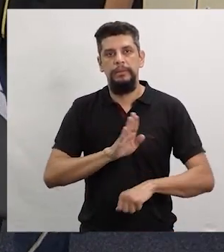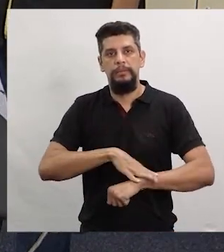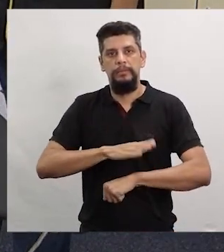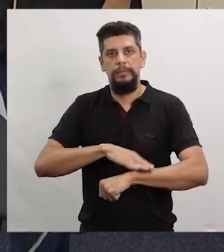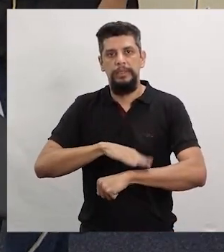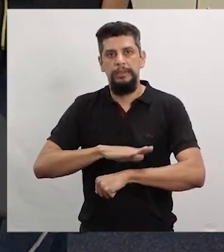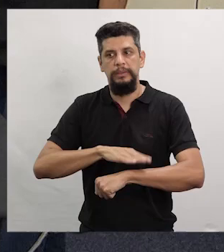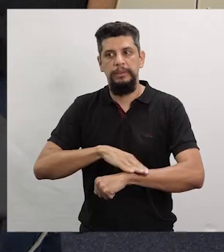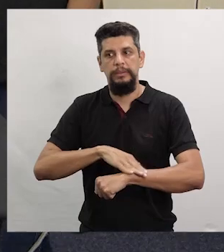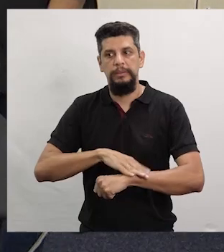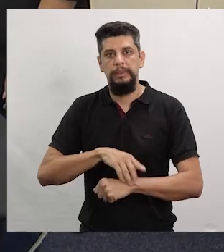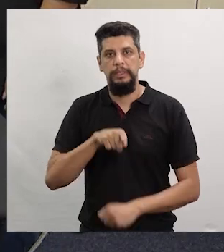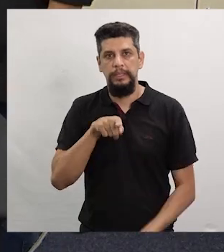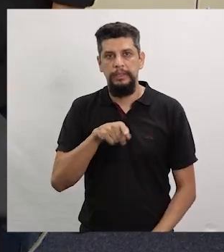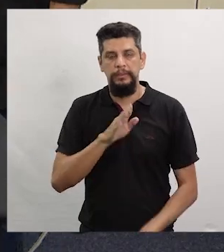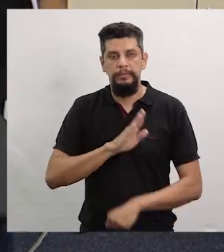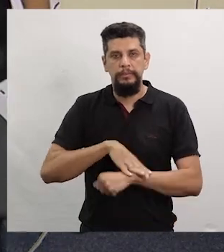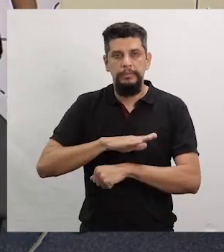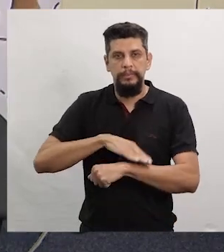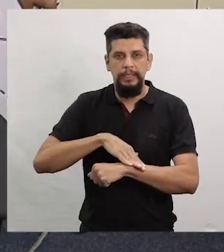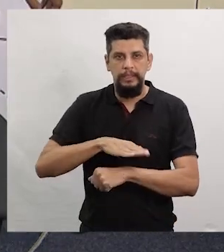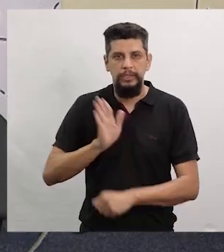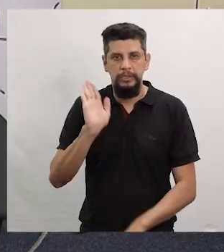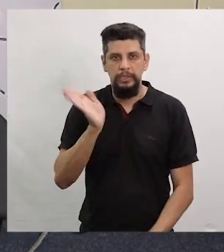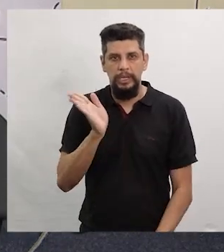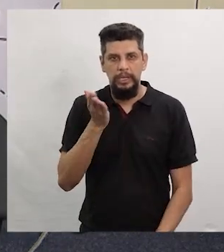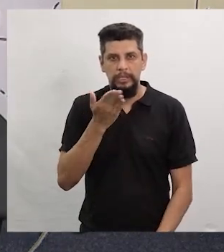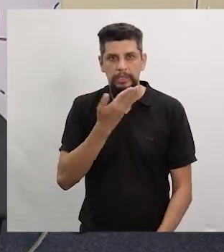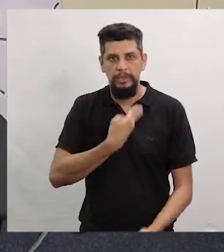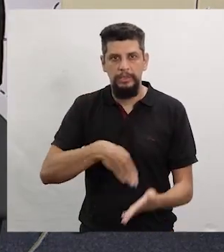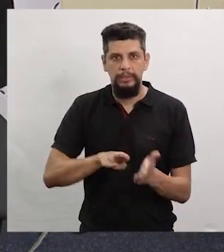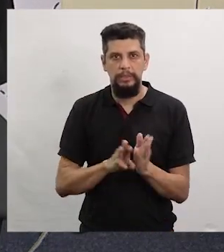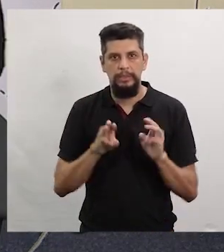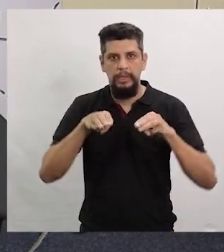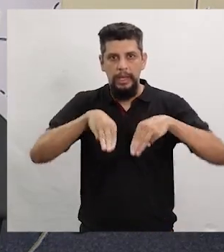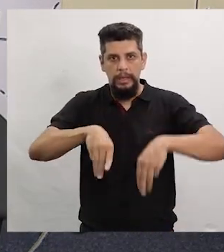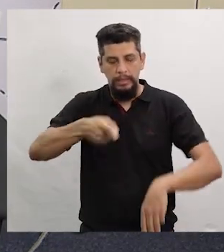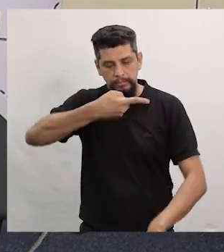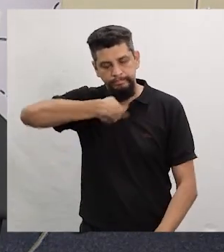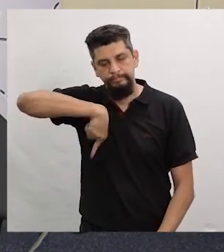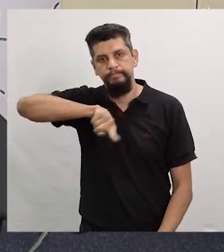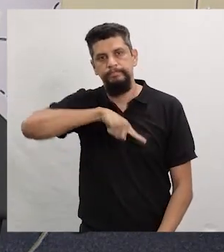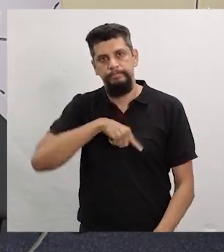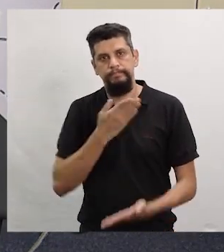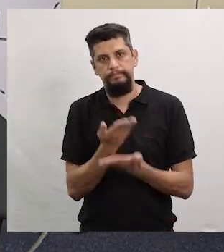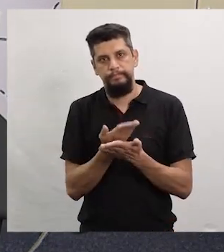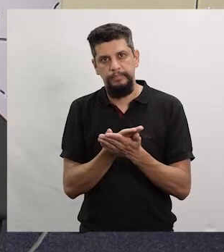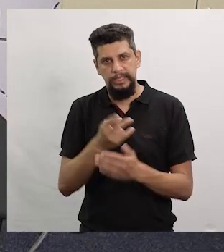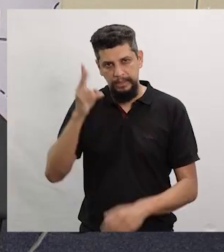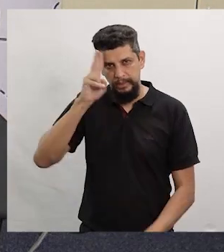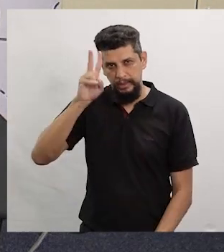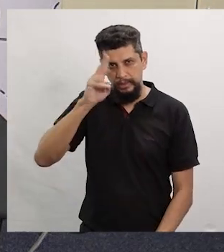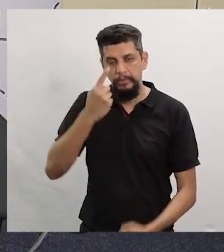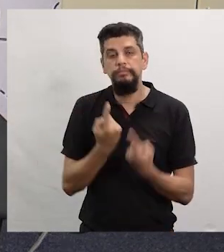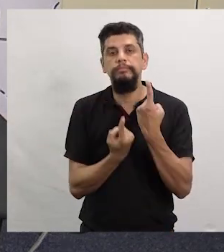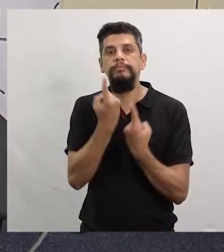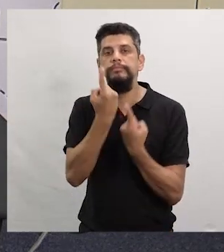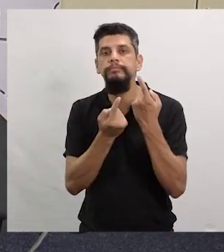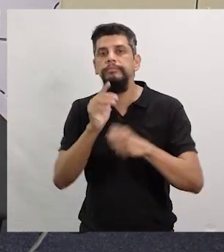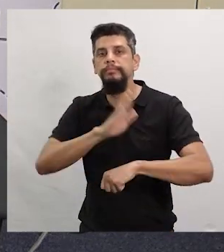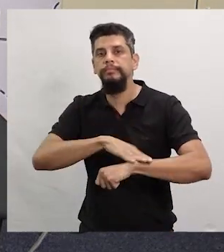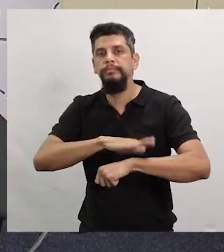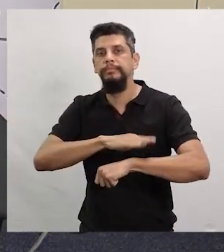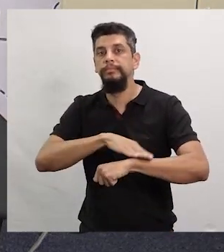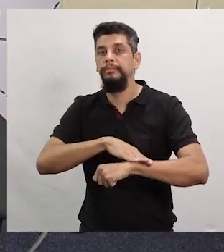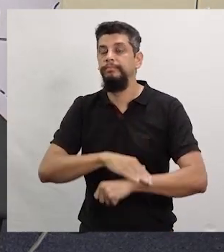o momento ah Aquele momento que já estamos chegando ao final da nossa aula lembram Qual é o